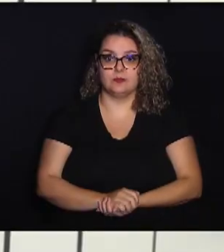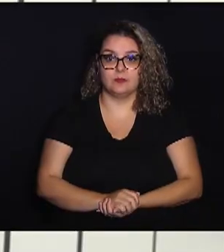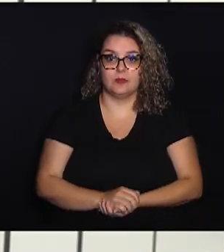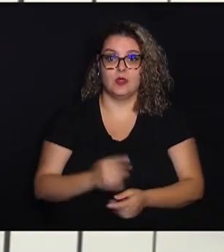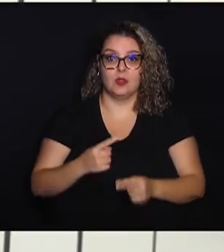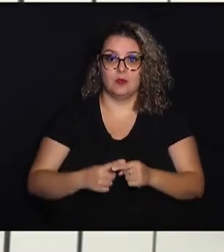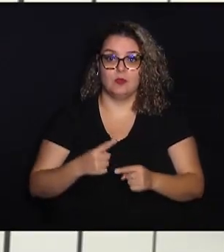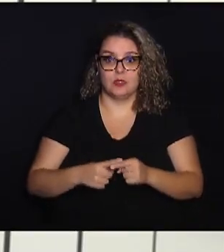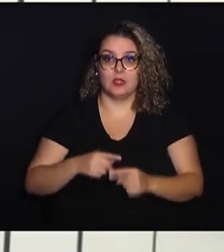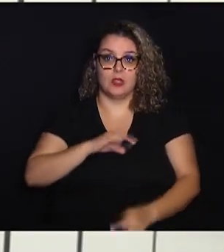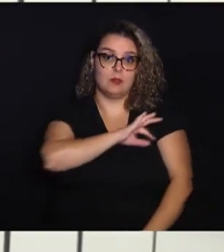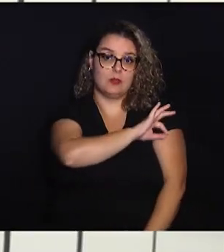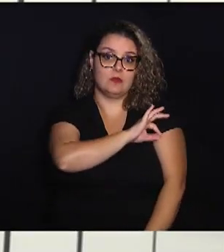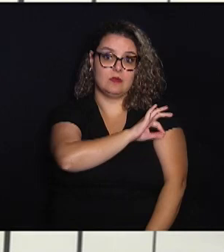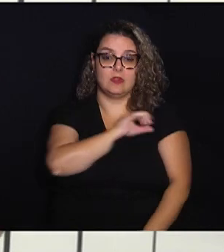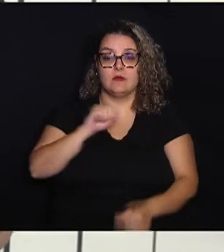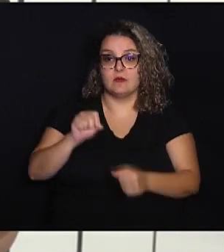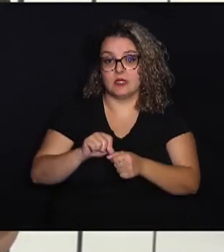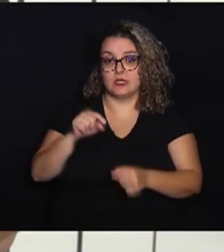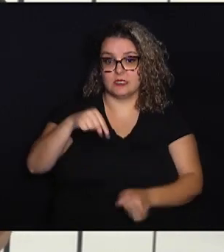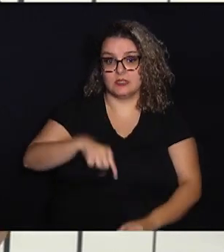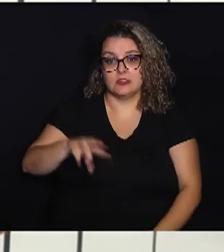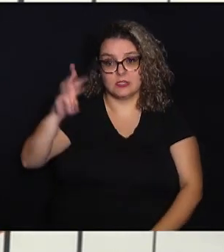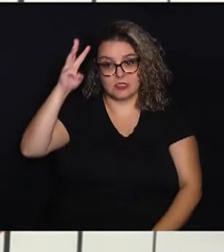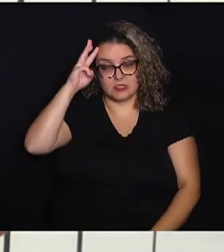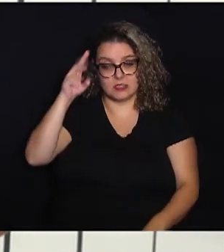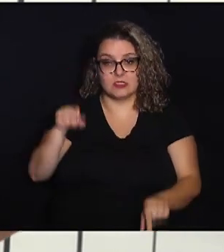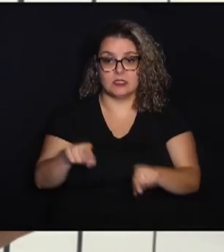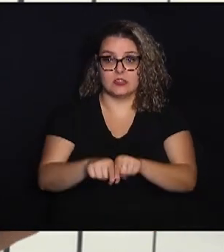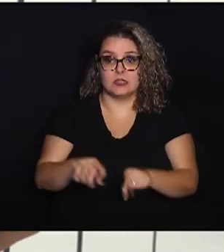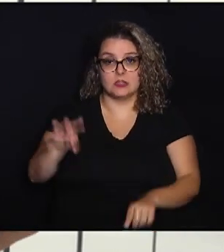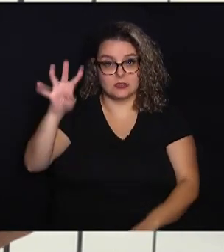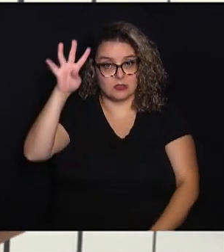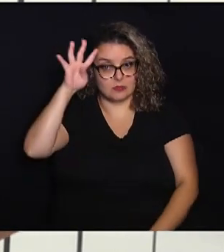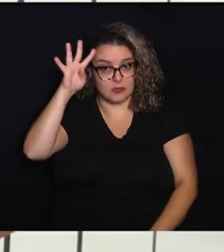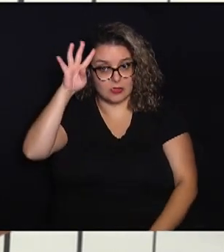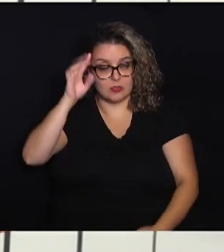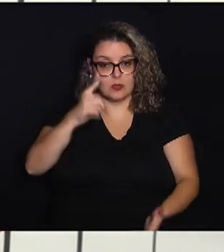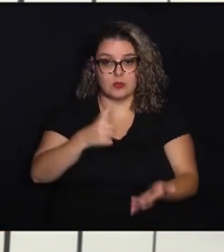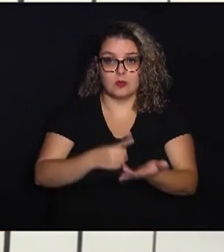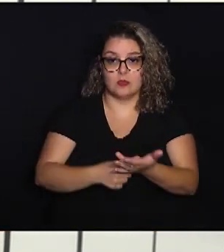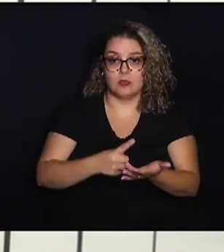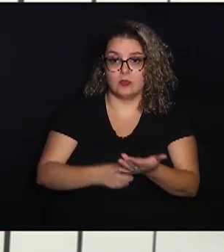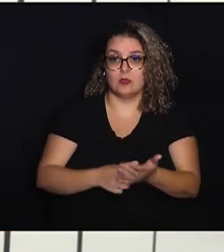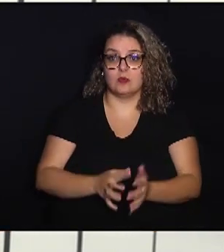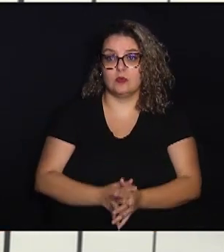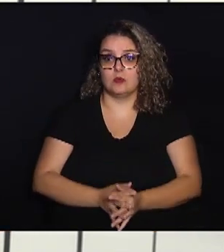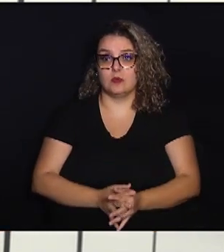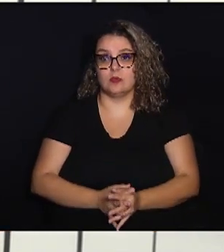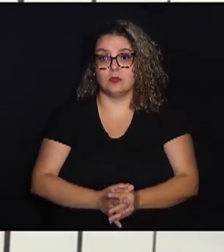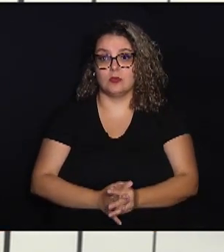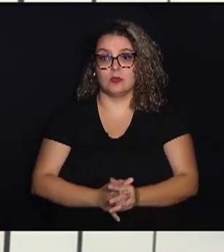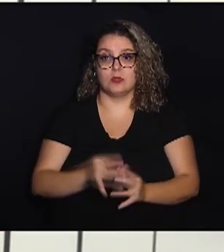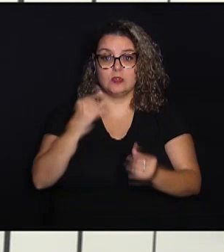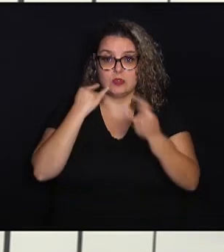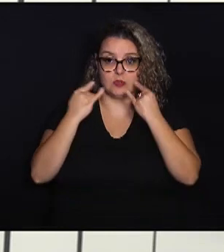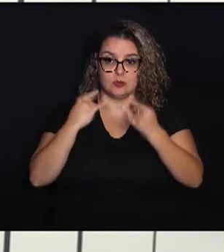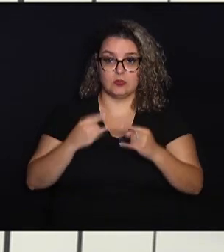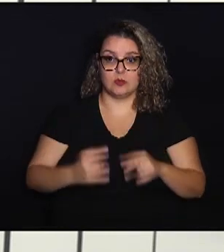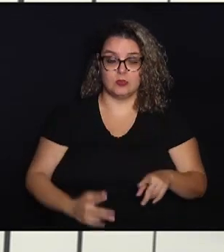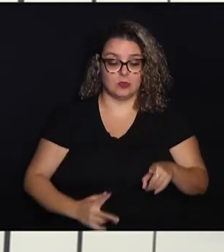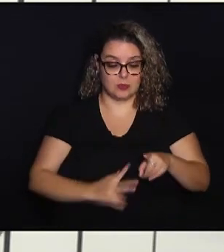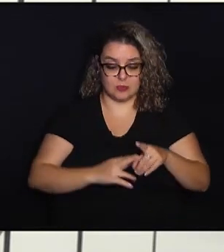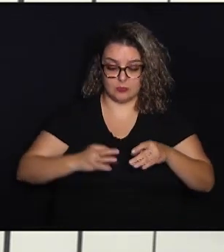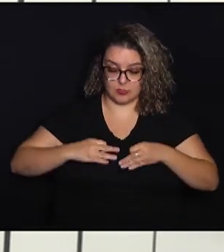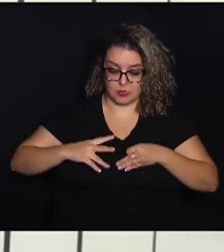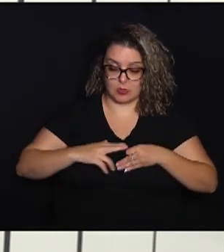a Prefeitura realiza nesta terça e quarta-feira o agendamento para os interessados na castração gratuita